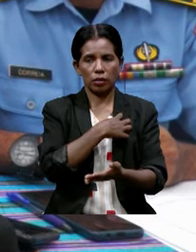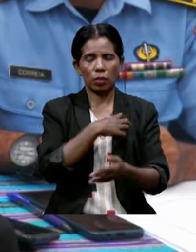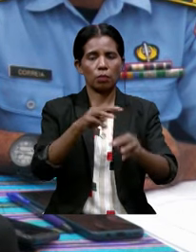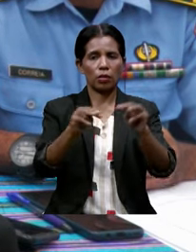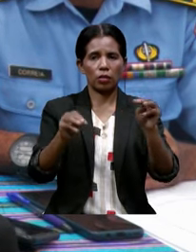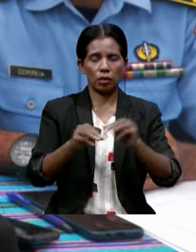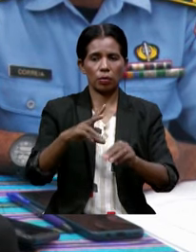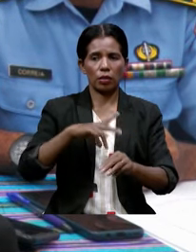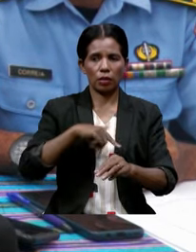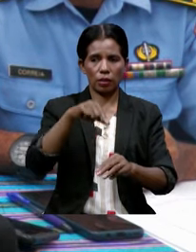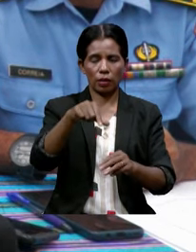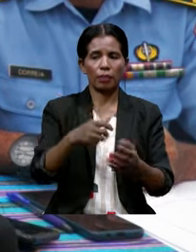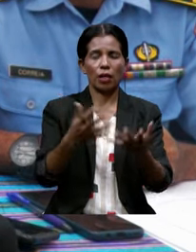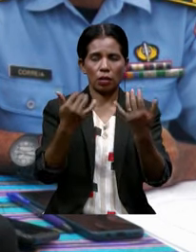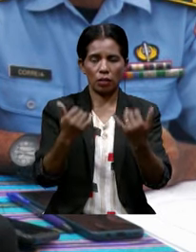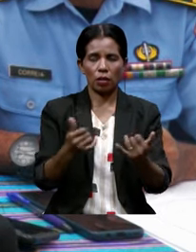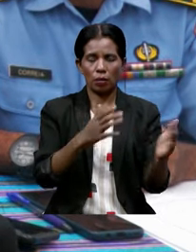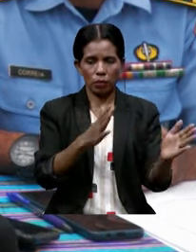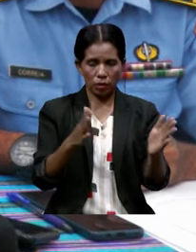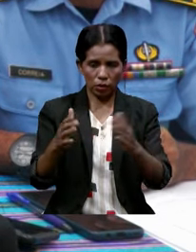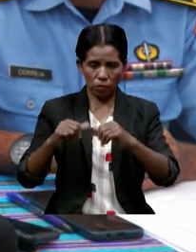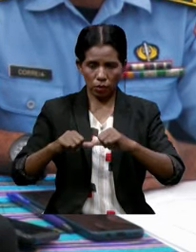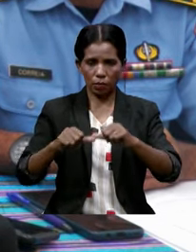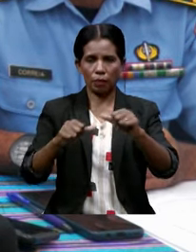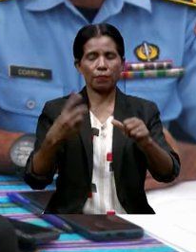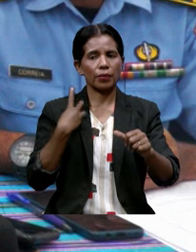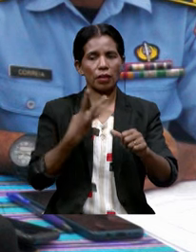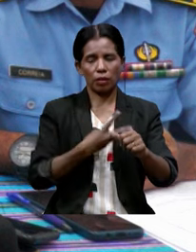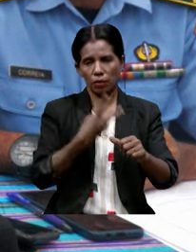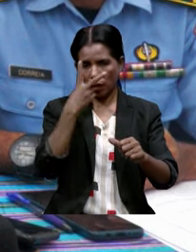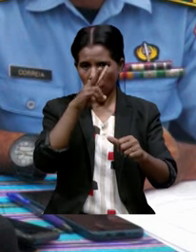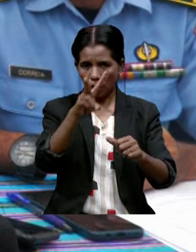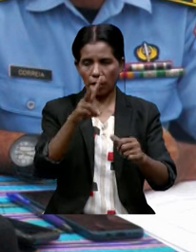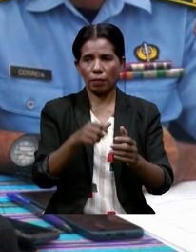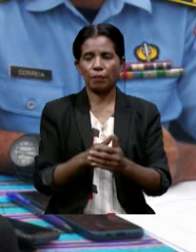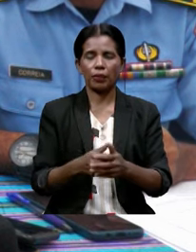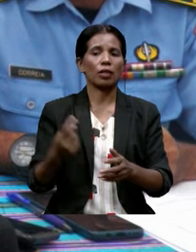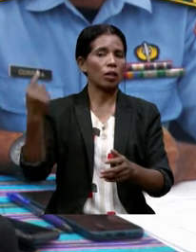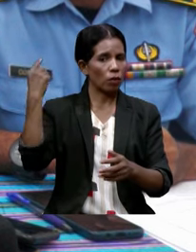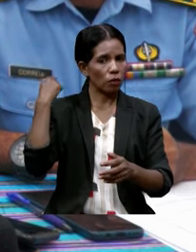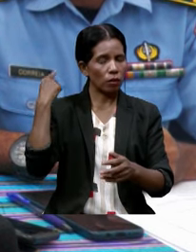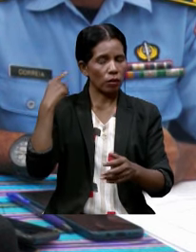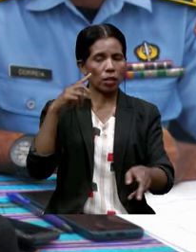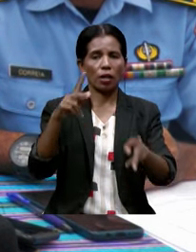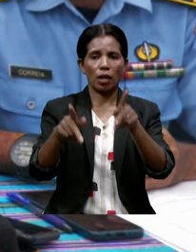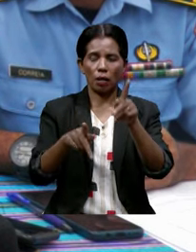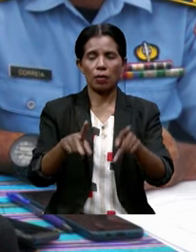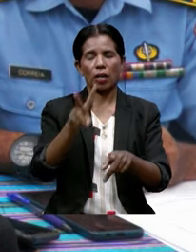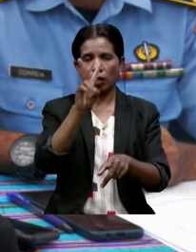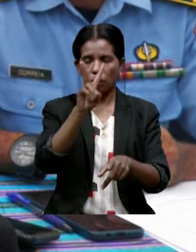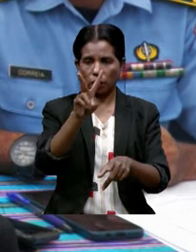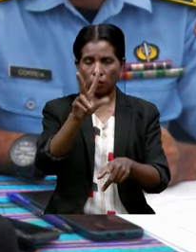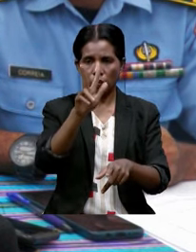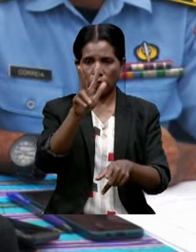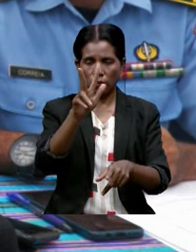Iksa. E agora o processo lá ela, e tá pode ser haré, e a coto suspeito na entolo ne bem maca